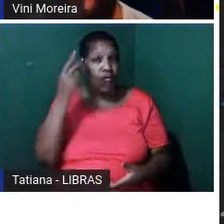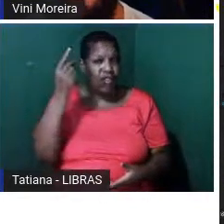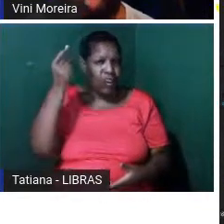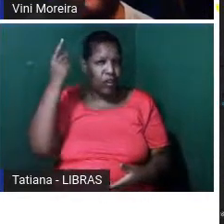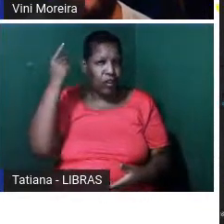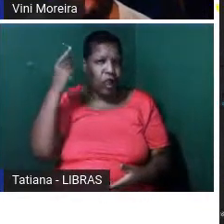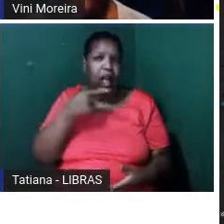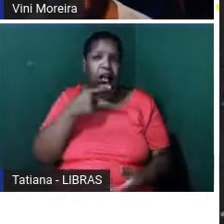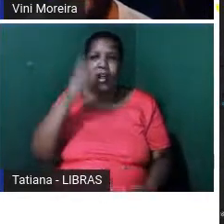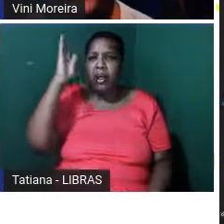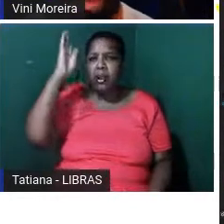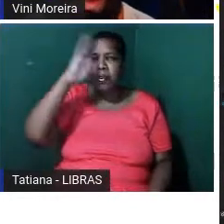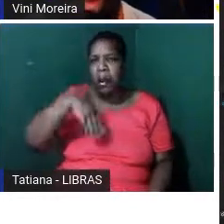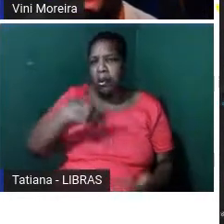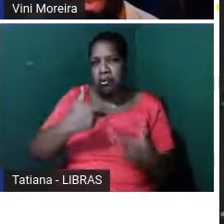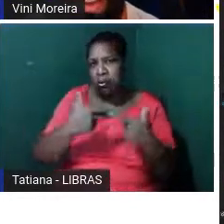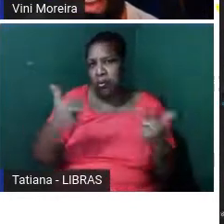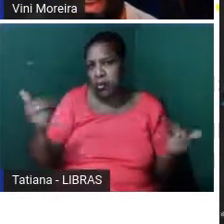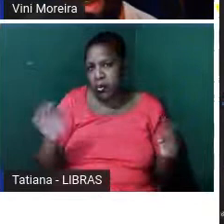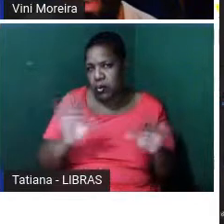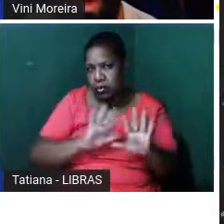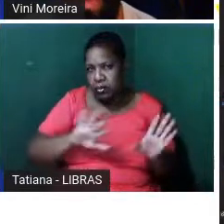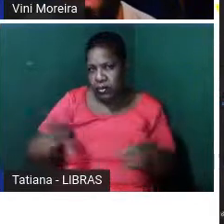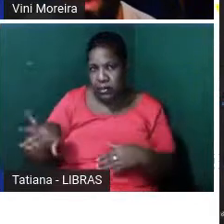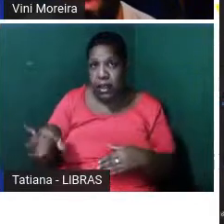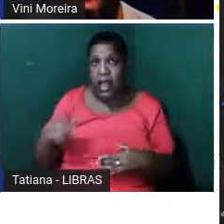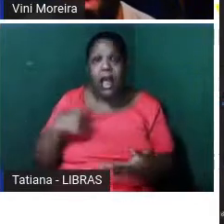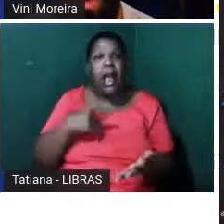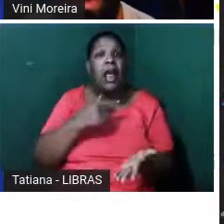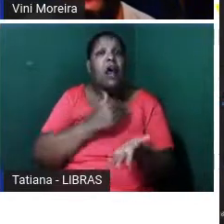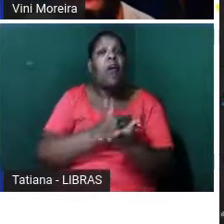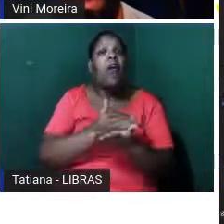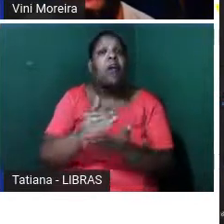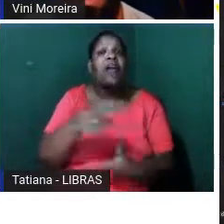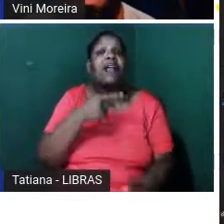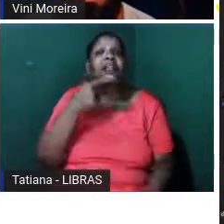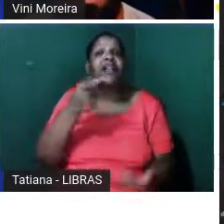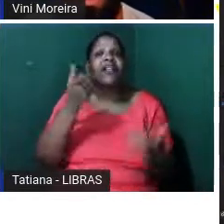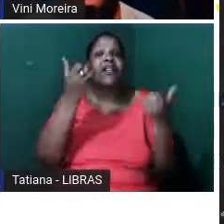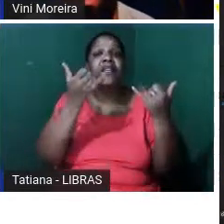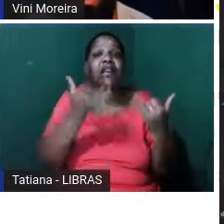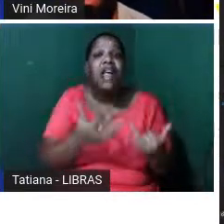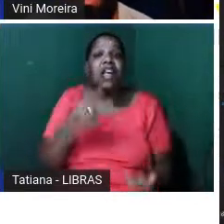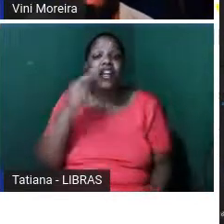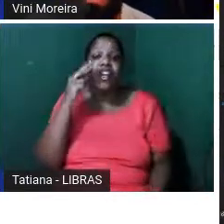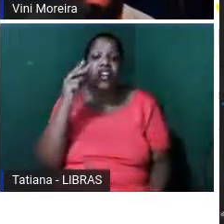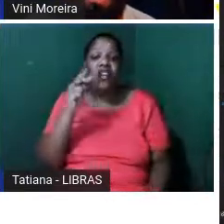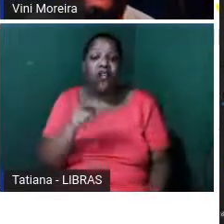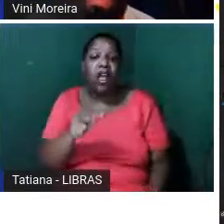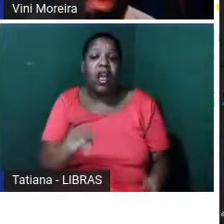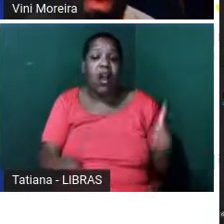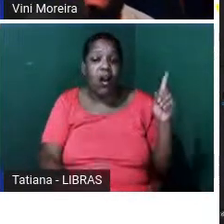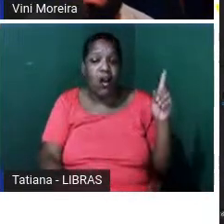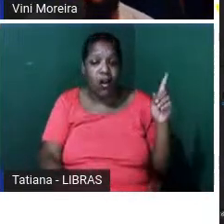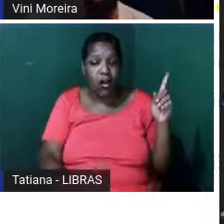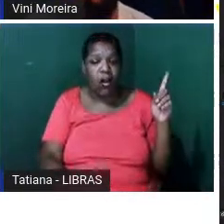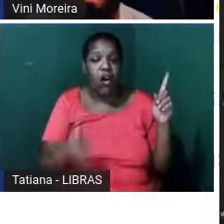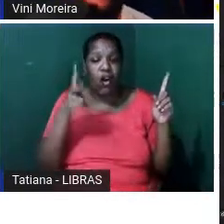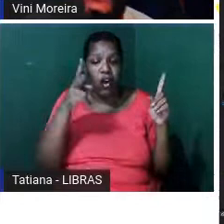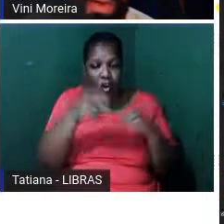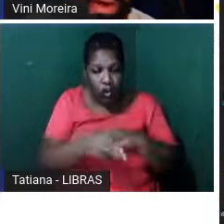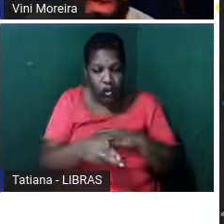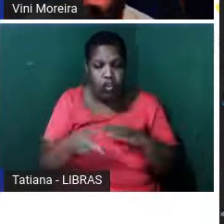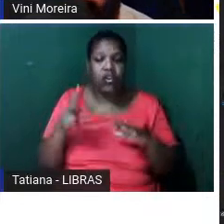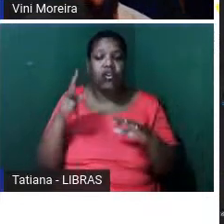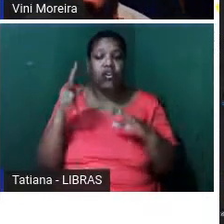Neto falando mal de alguma coisa e ele começa a falando e a gente veio vem um corte